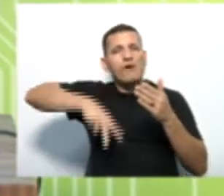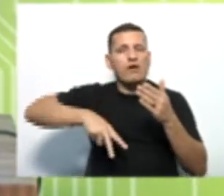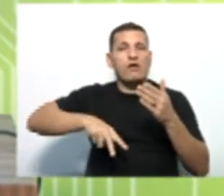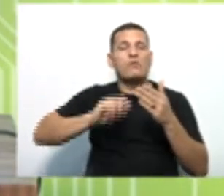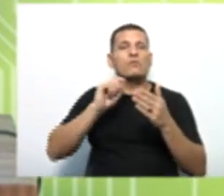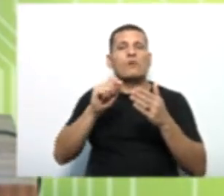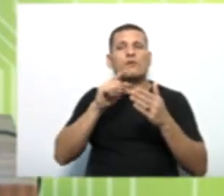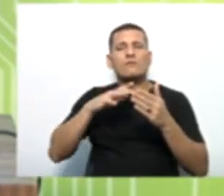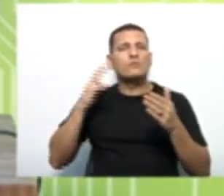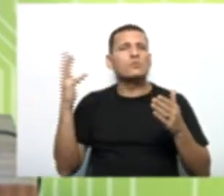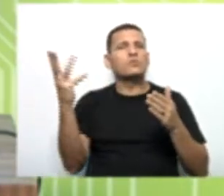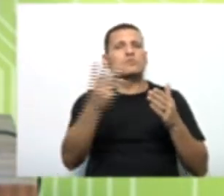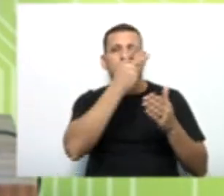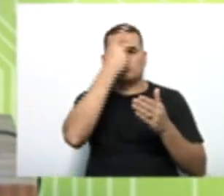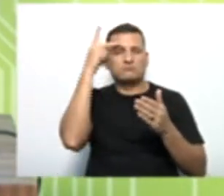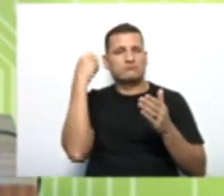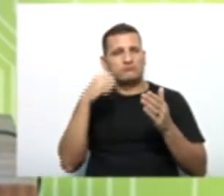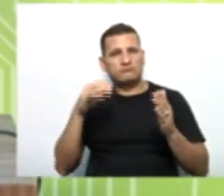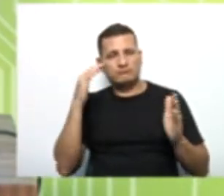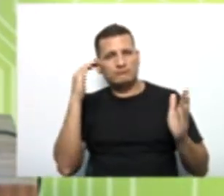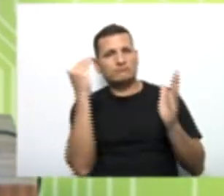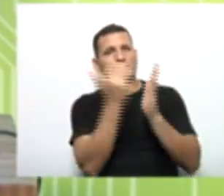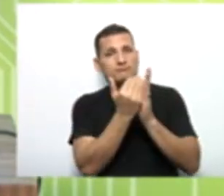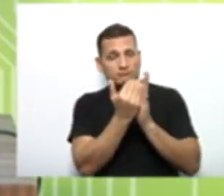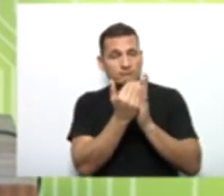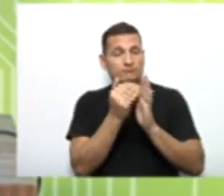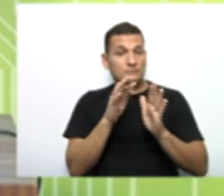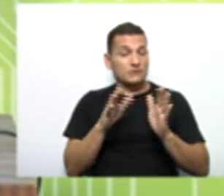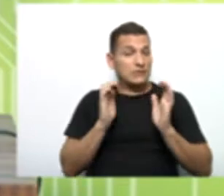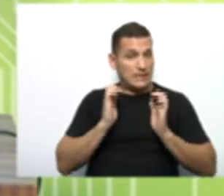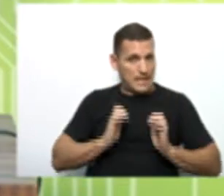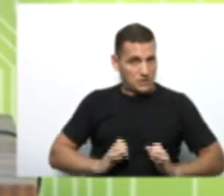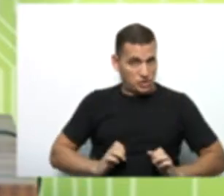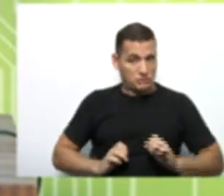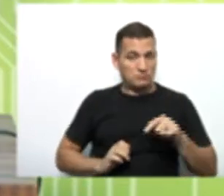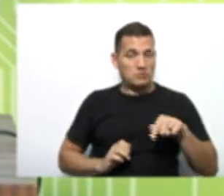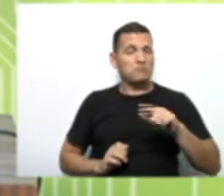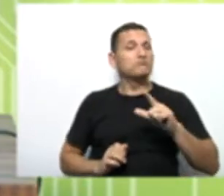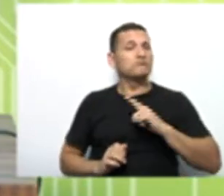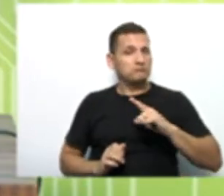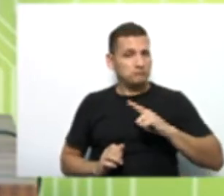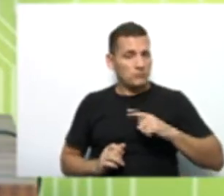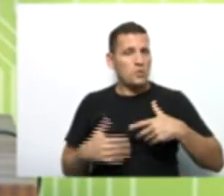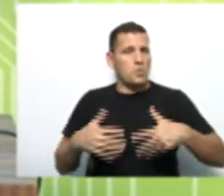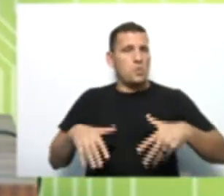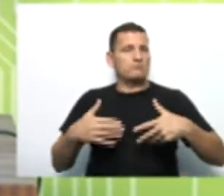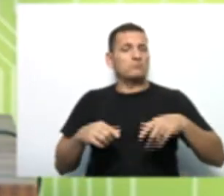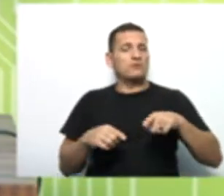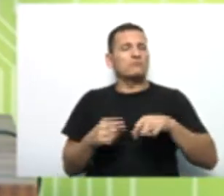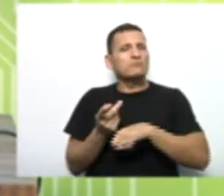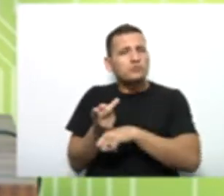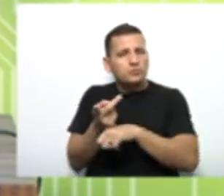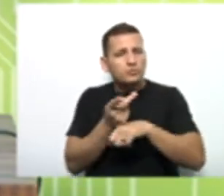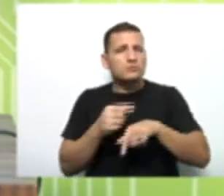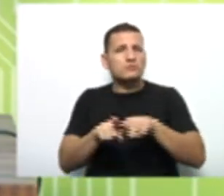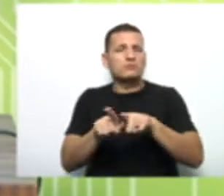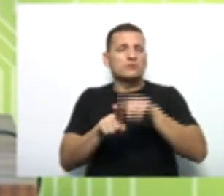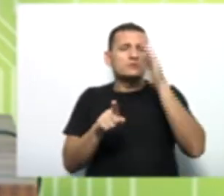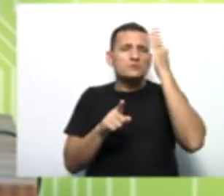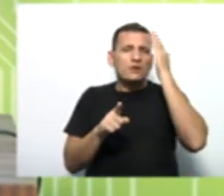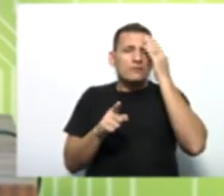de todo o conjunto. E a ética, ela ousa, a ética é ousada. A ética procura saber também quais são os princípios que